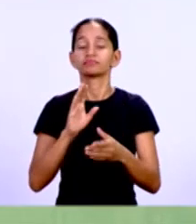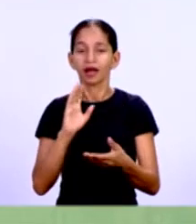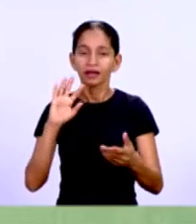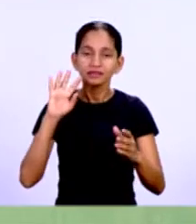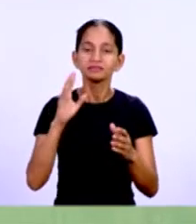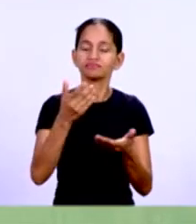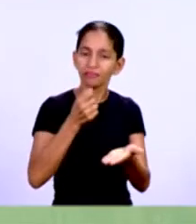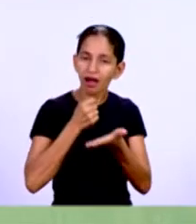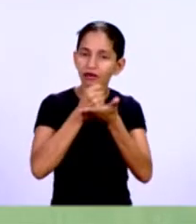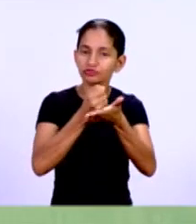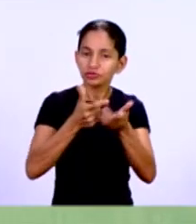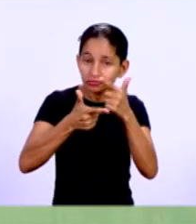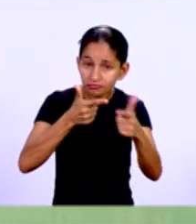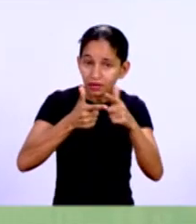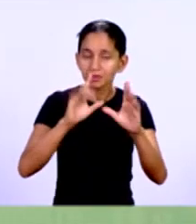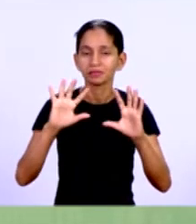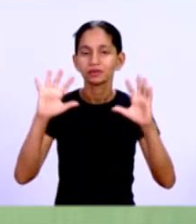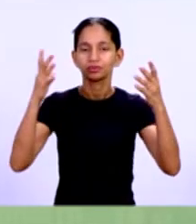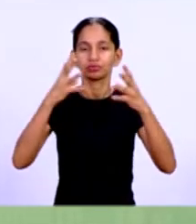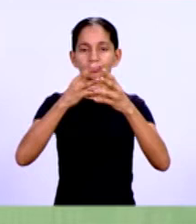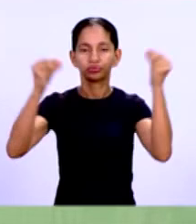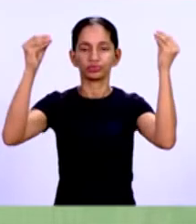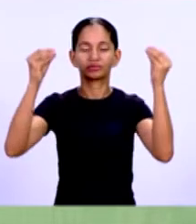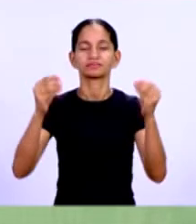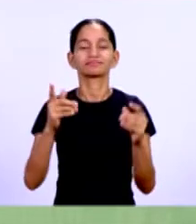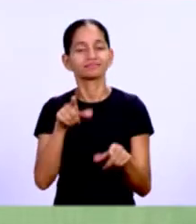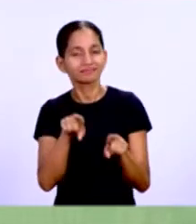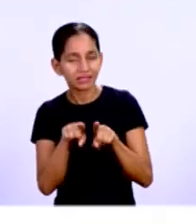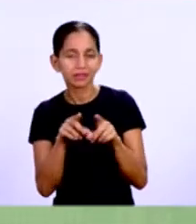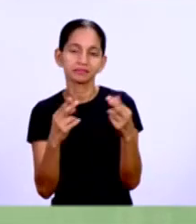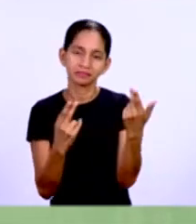riscos e 3. Mitigação dos riscos.